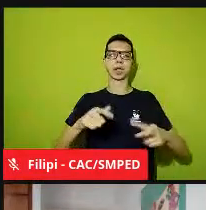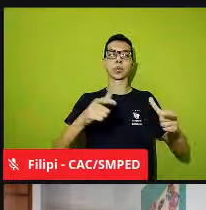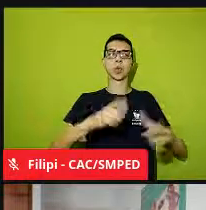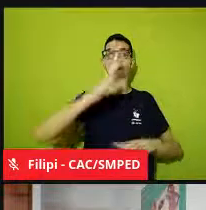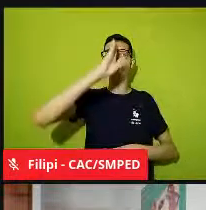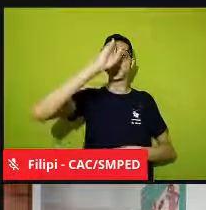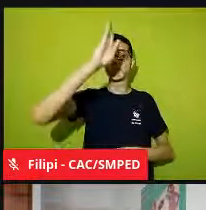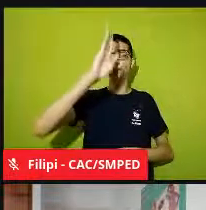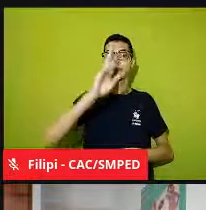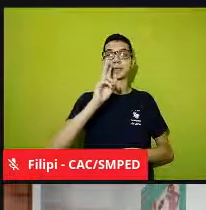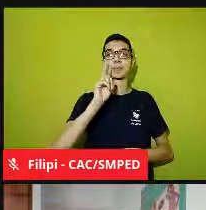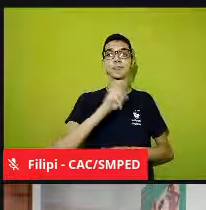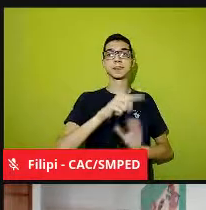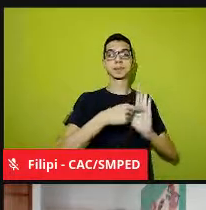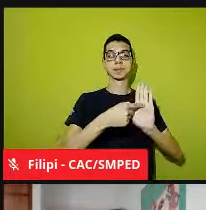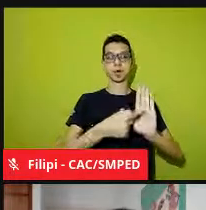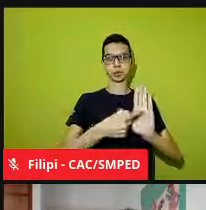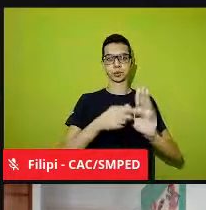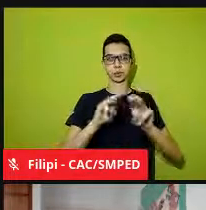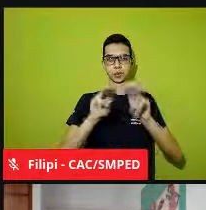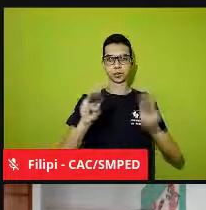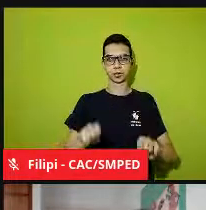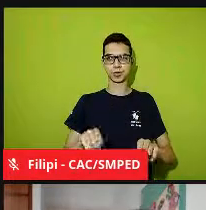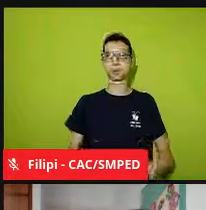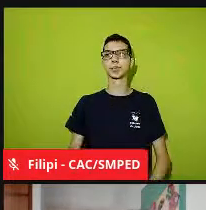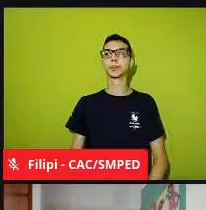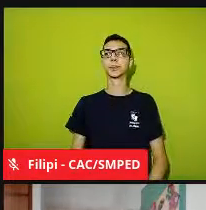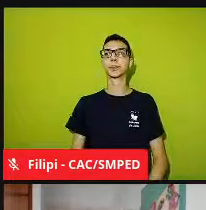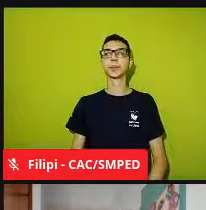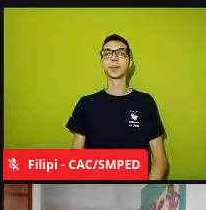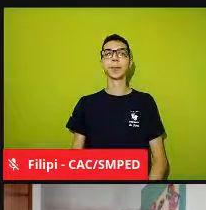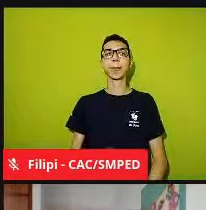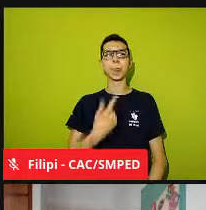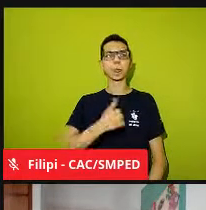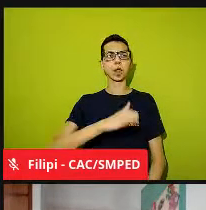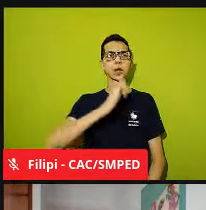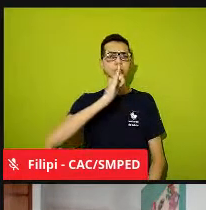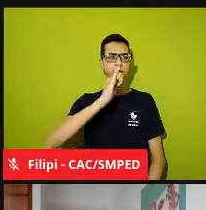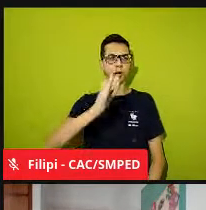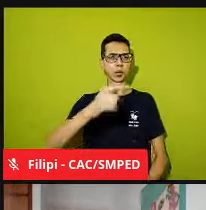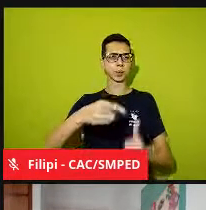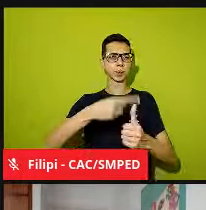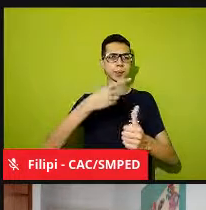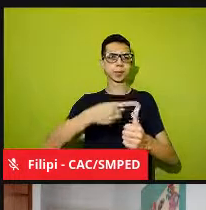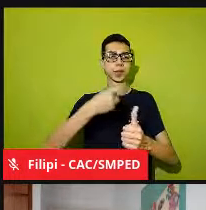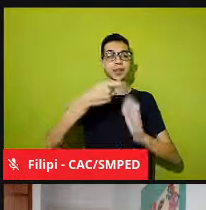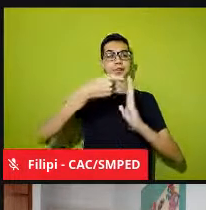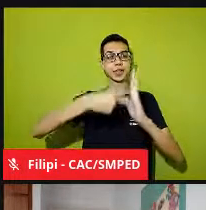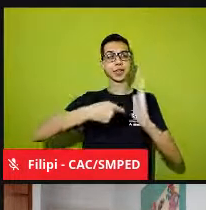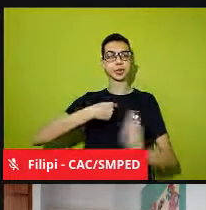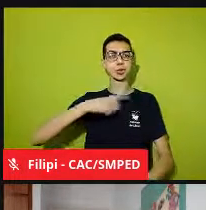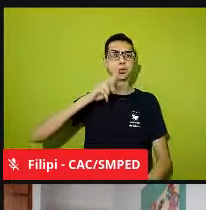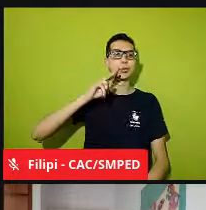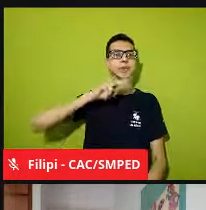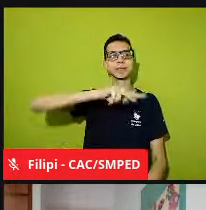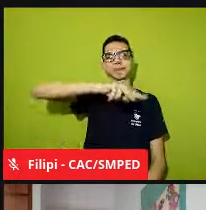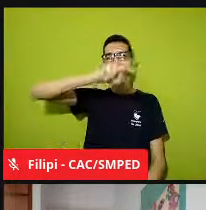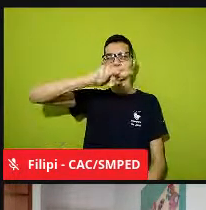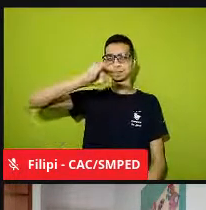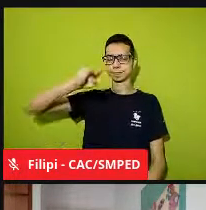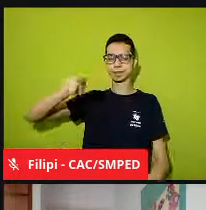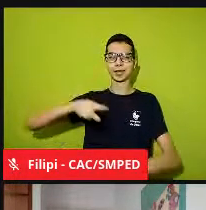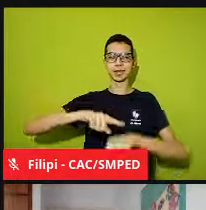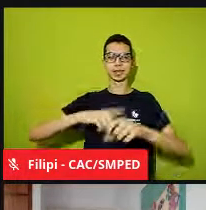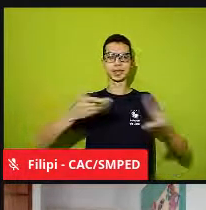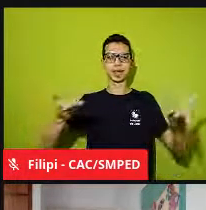né? A exposição de longa duração do museu. E aí eu trago aqui primeiro um texto que eu li nesse momento de quarentena,